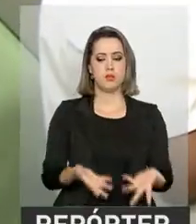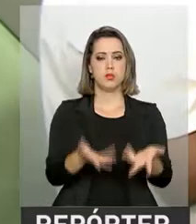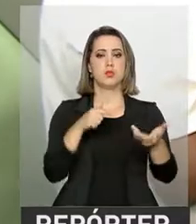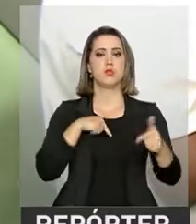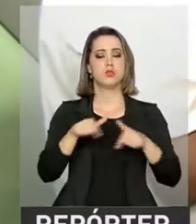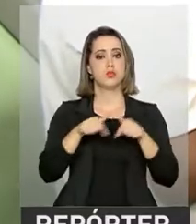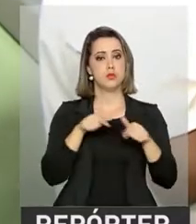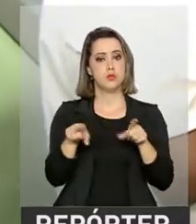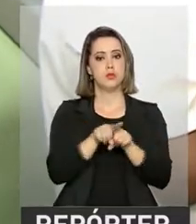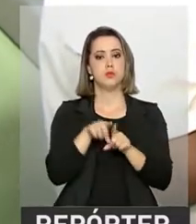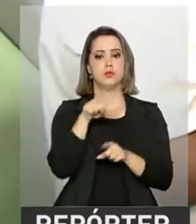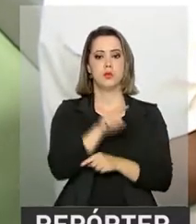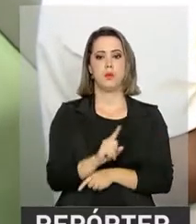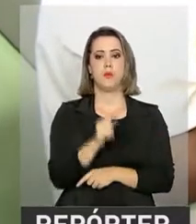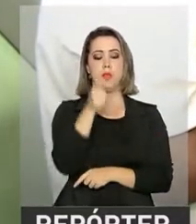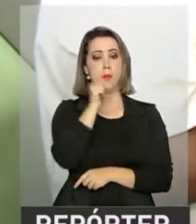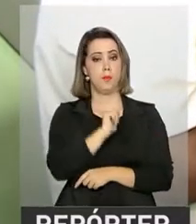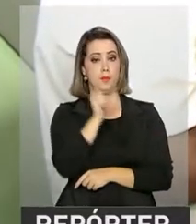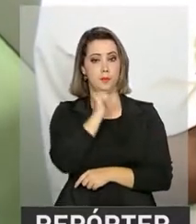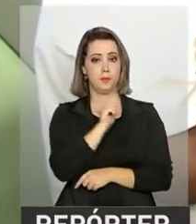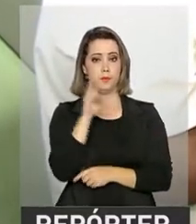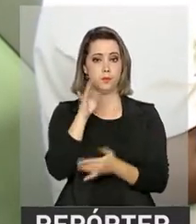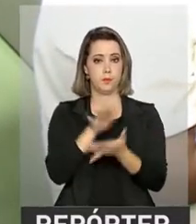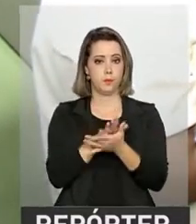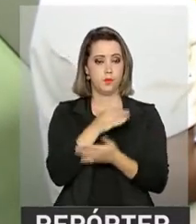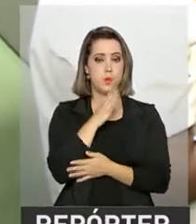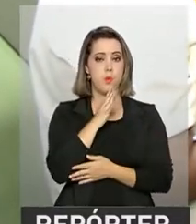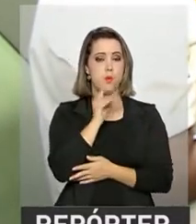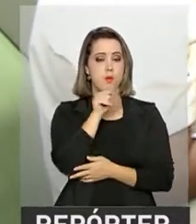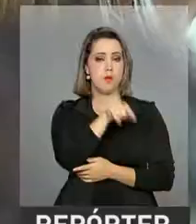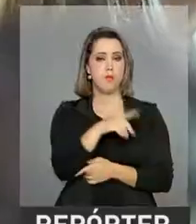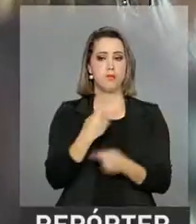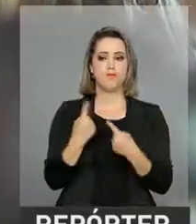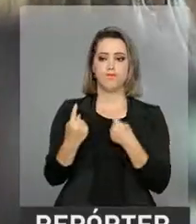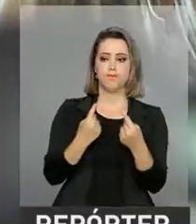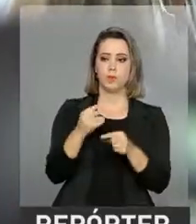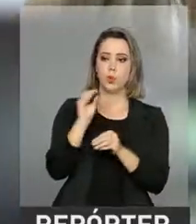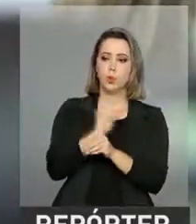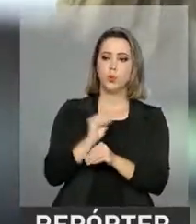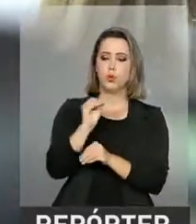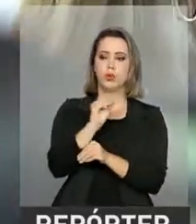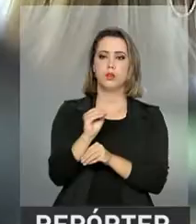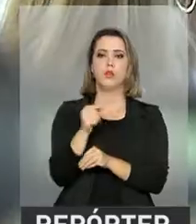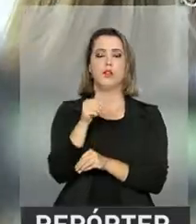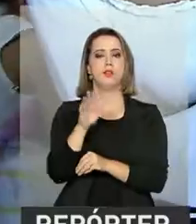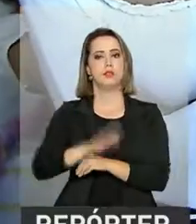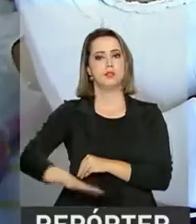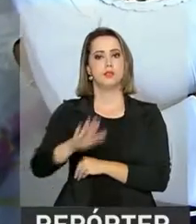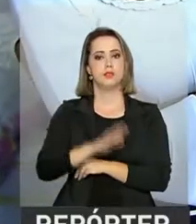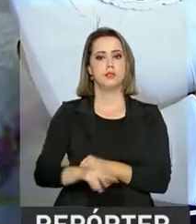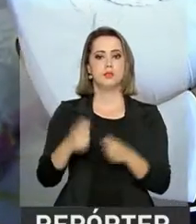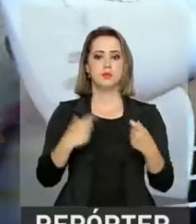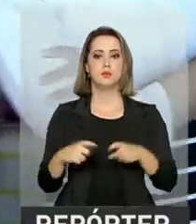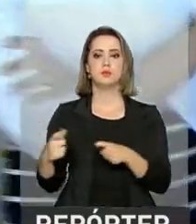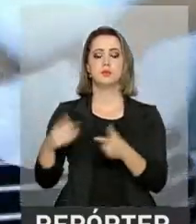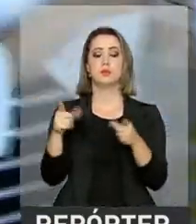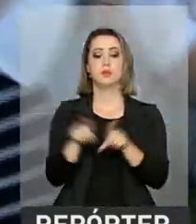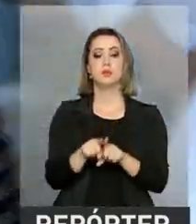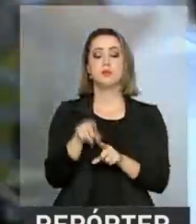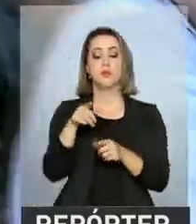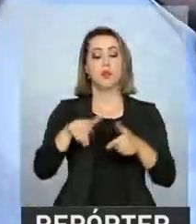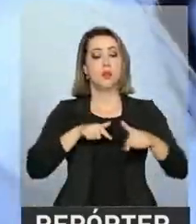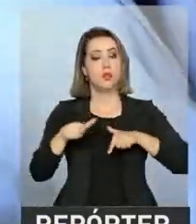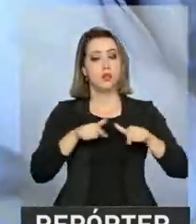primeira dama marcela temer conheceu o passo a passo do atendimento às crianças na rede sarah em brasília as unidades prestam